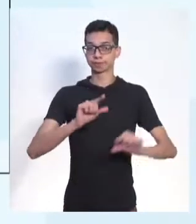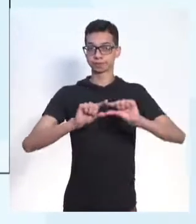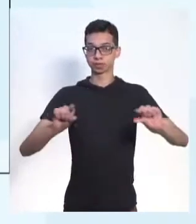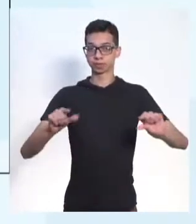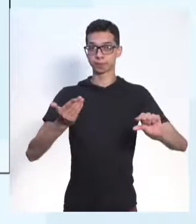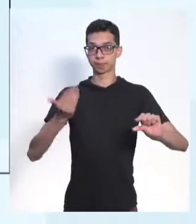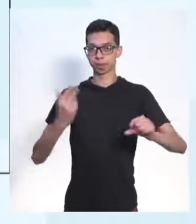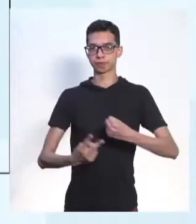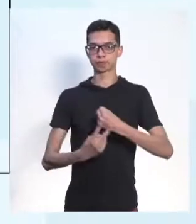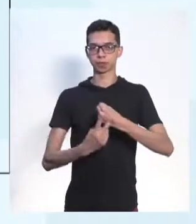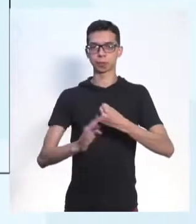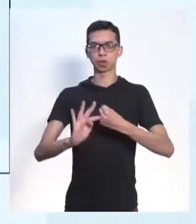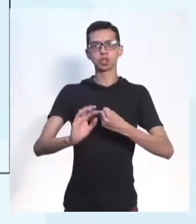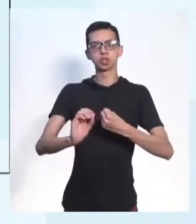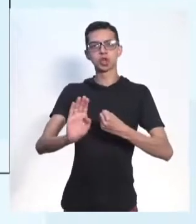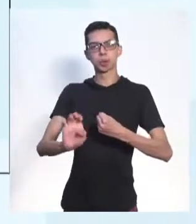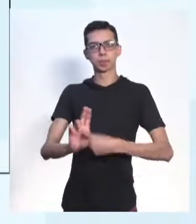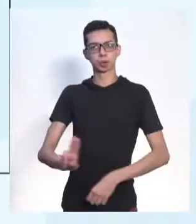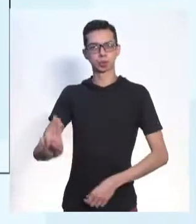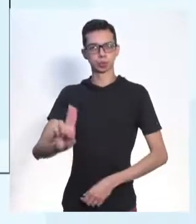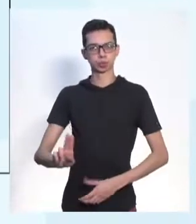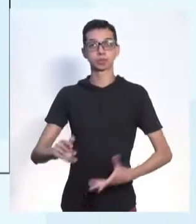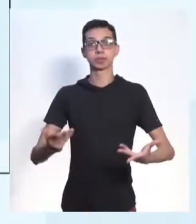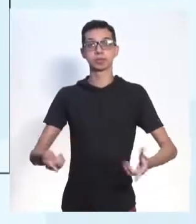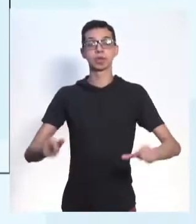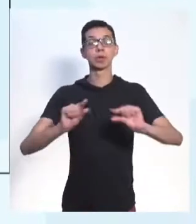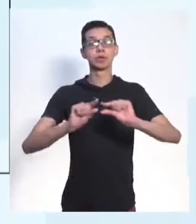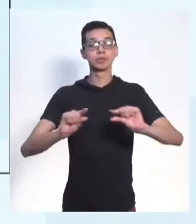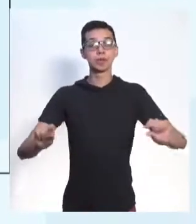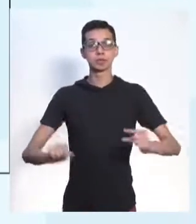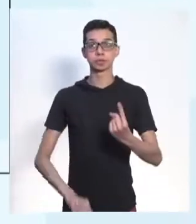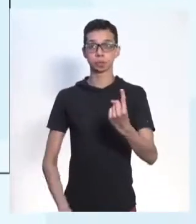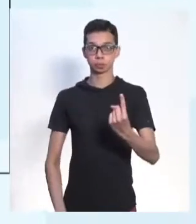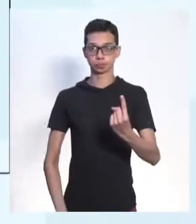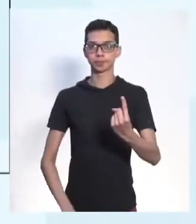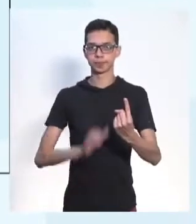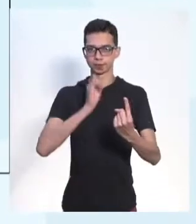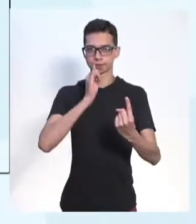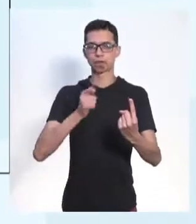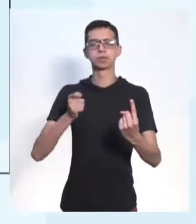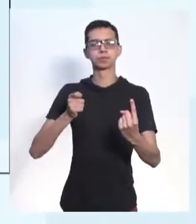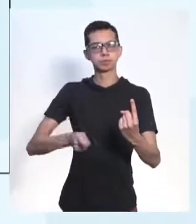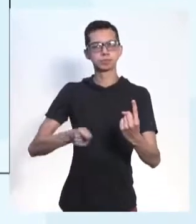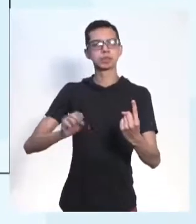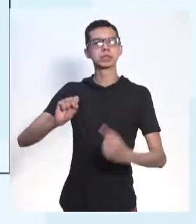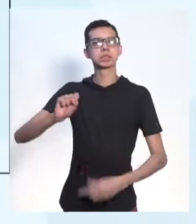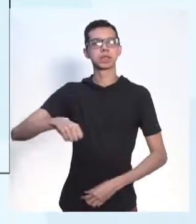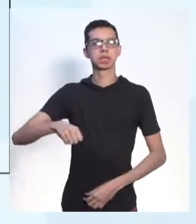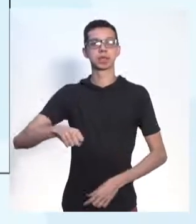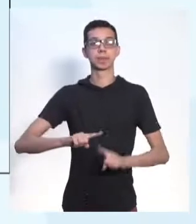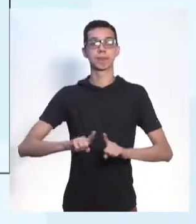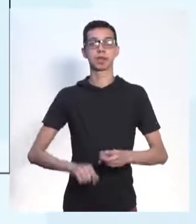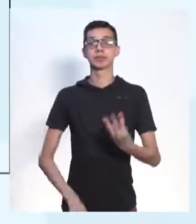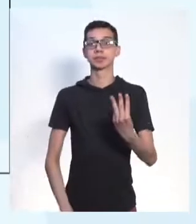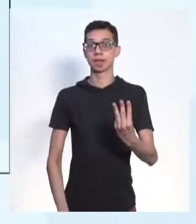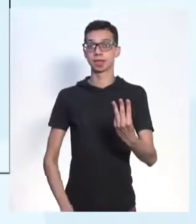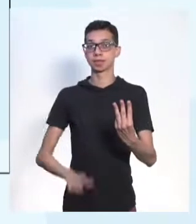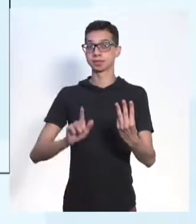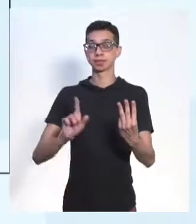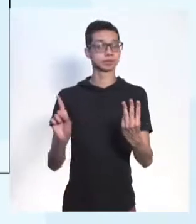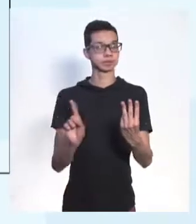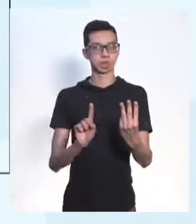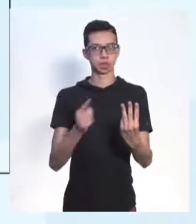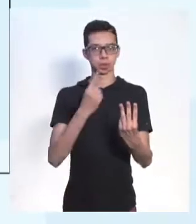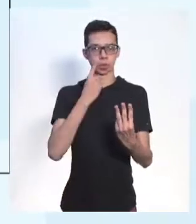do verbo to be. Então, a frase 1 está no afirmativo, a frase 3 está no negativo, né? Ó, was